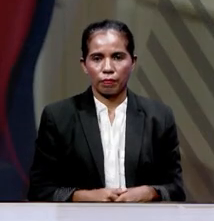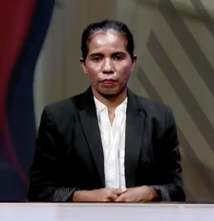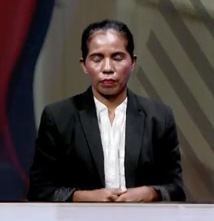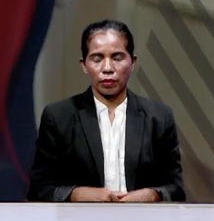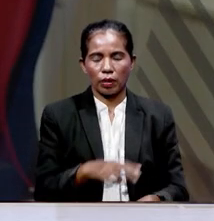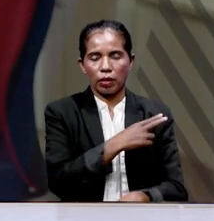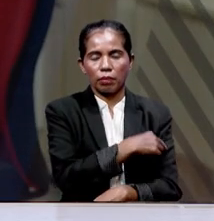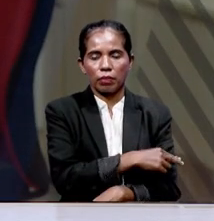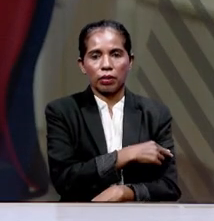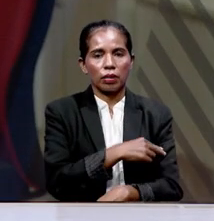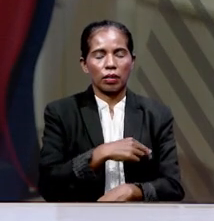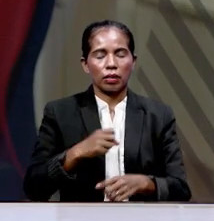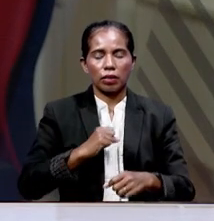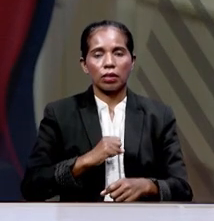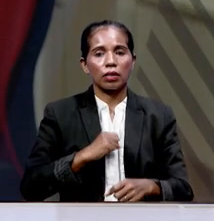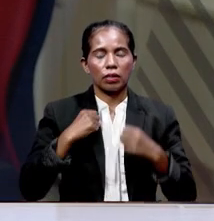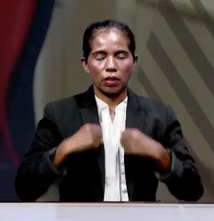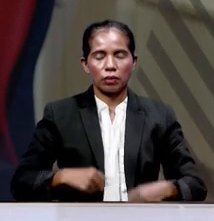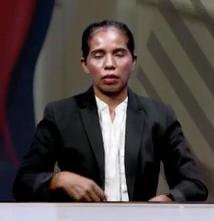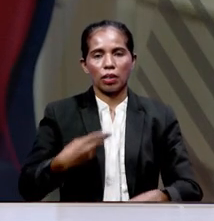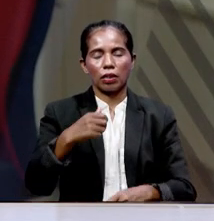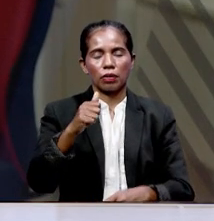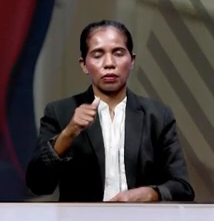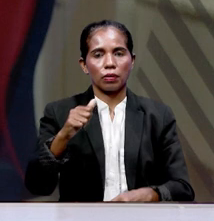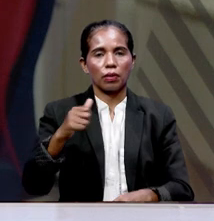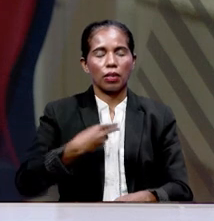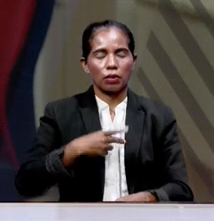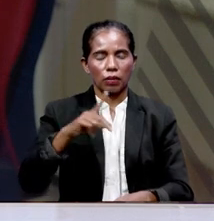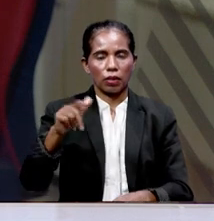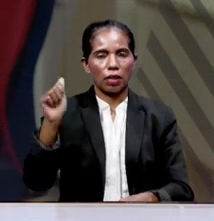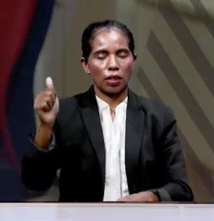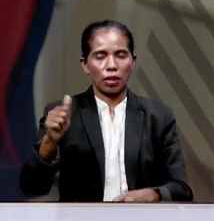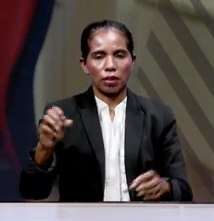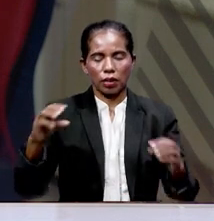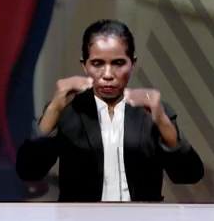posto saúde e a tulia ala funciona também pessoal saúde leia.